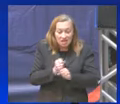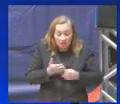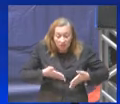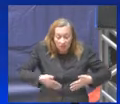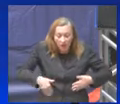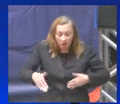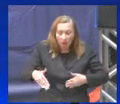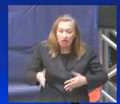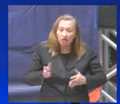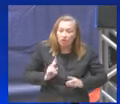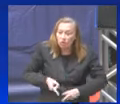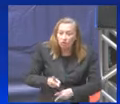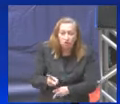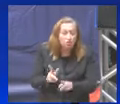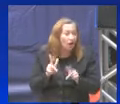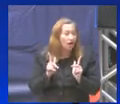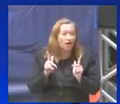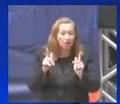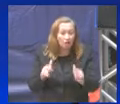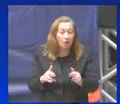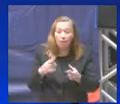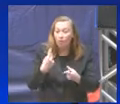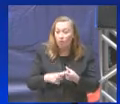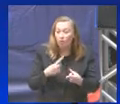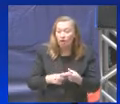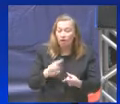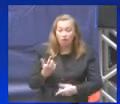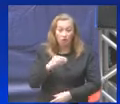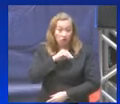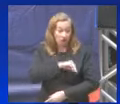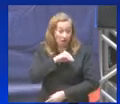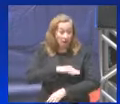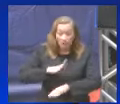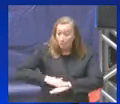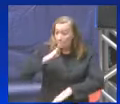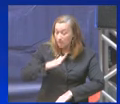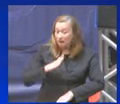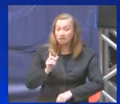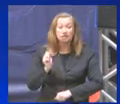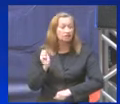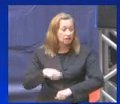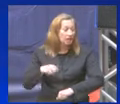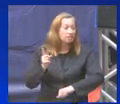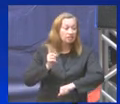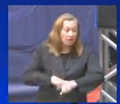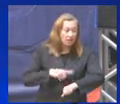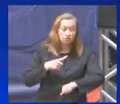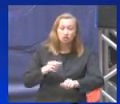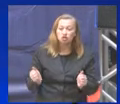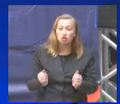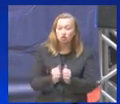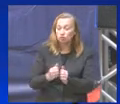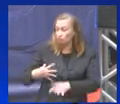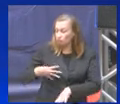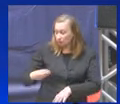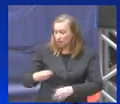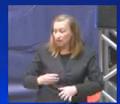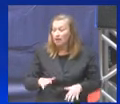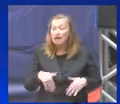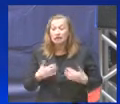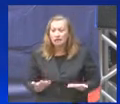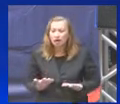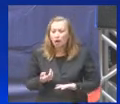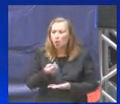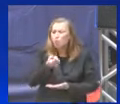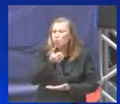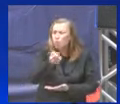prefiro continuar da mesma forma, porque eu ganho mais e eu tenho mais tempo para ficar com a minha filha. Então, isso é um